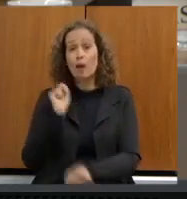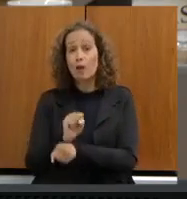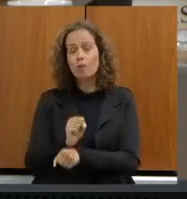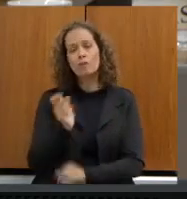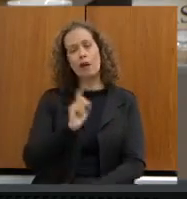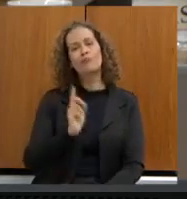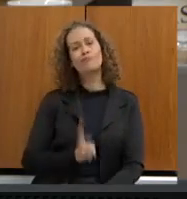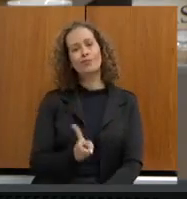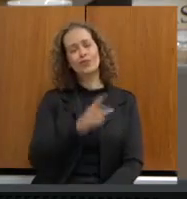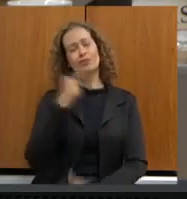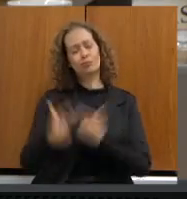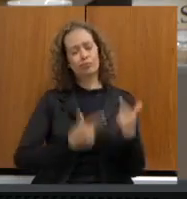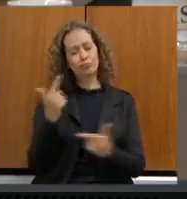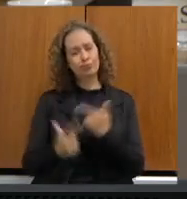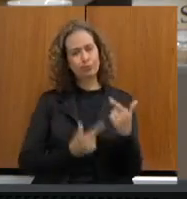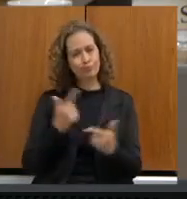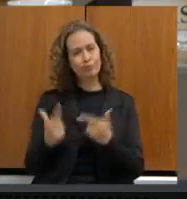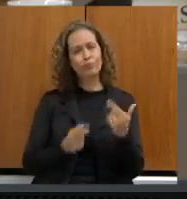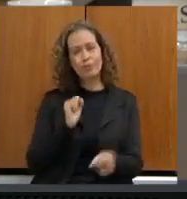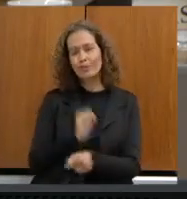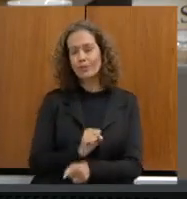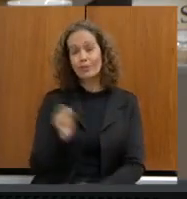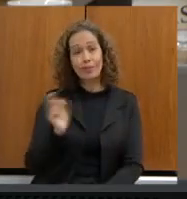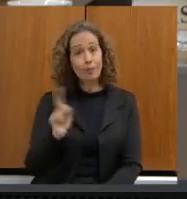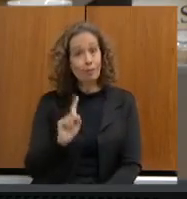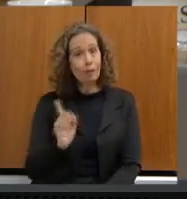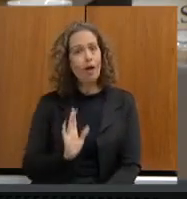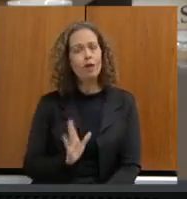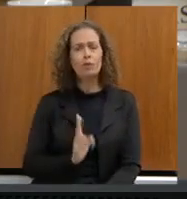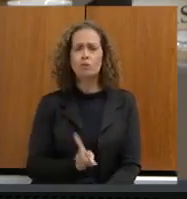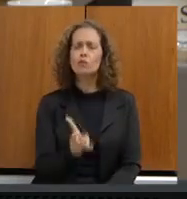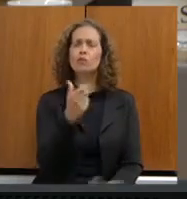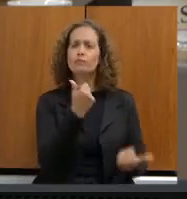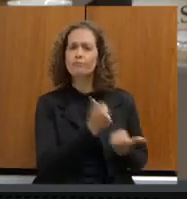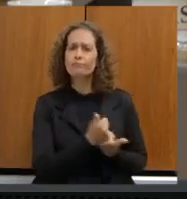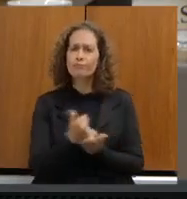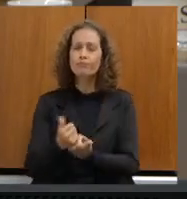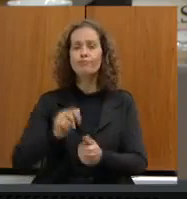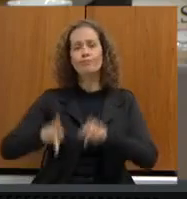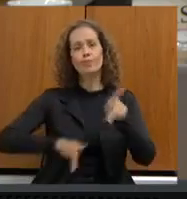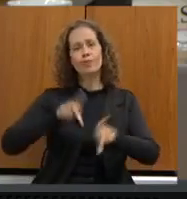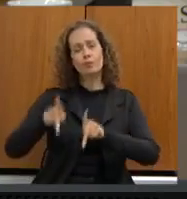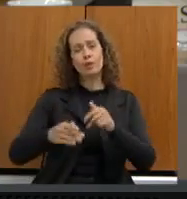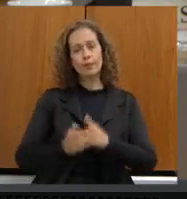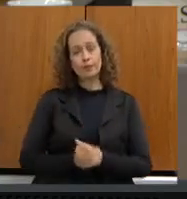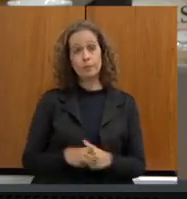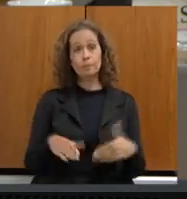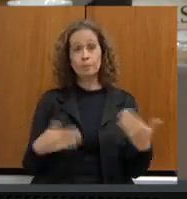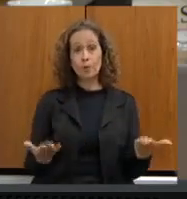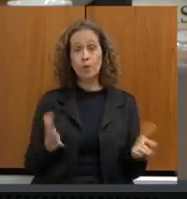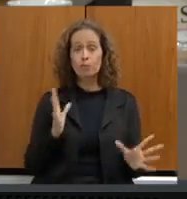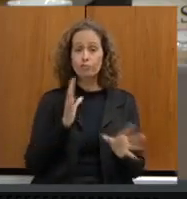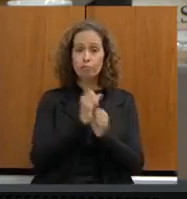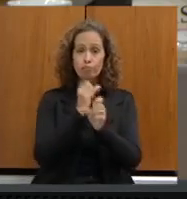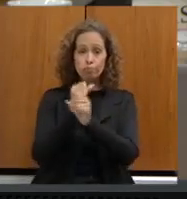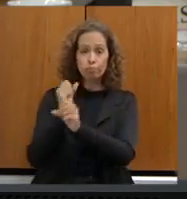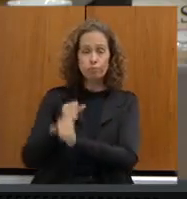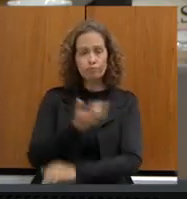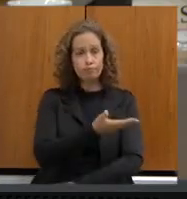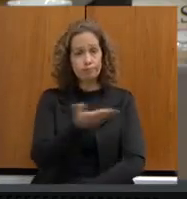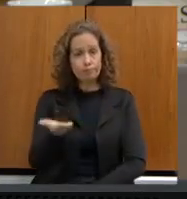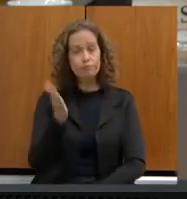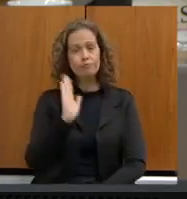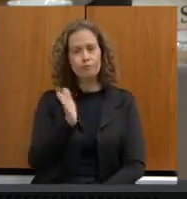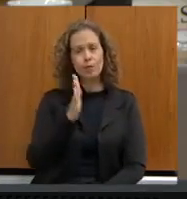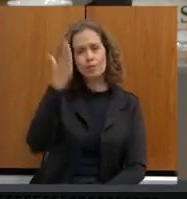para ela tá lá para ser o apoio para ter o sustentáculo da população e os nossos números não é o senhor já conhece